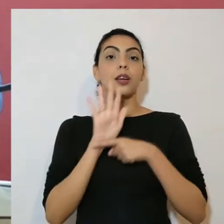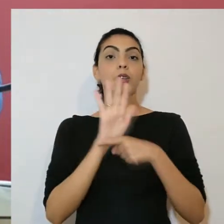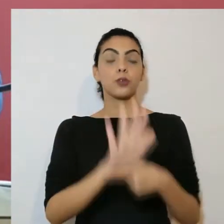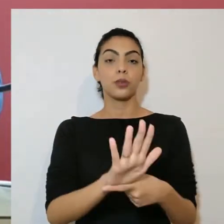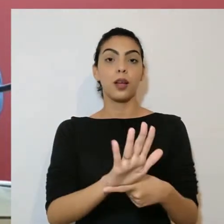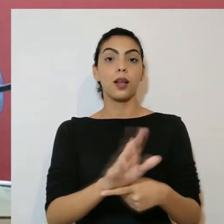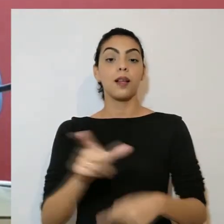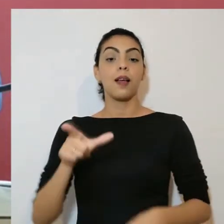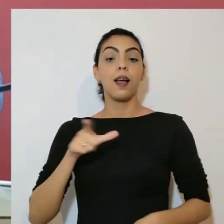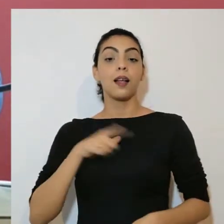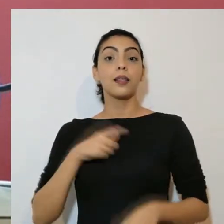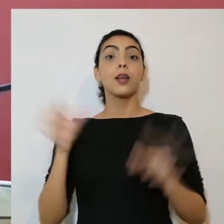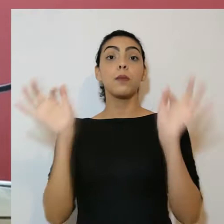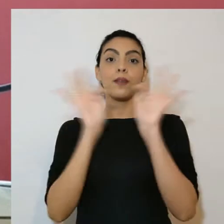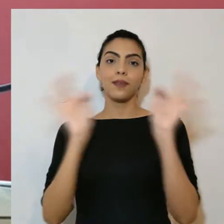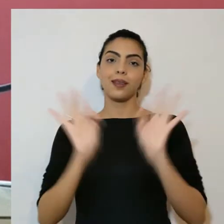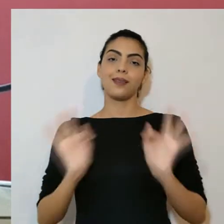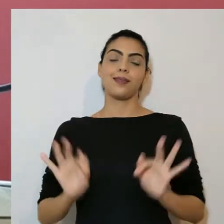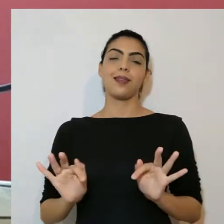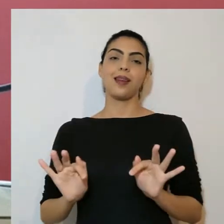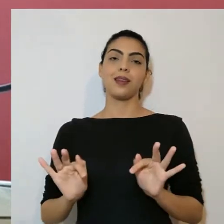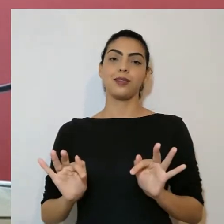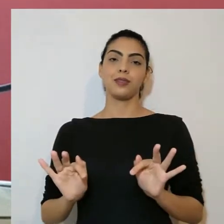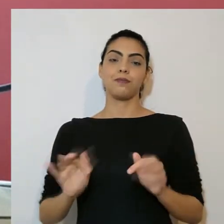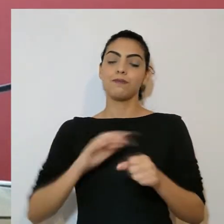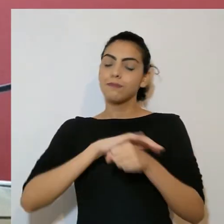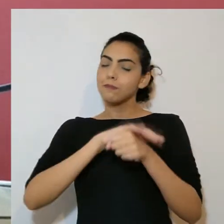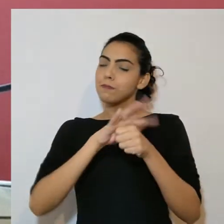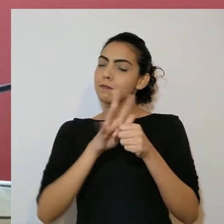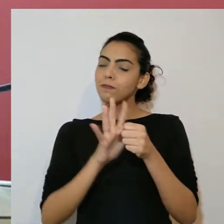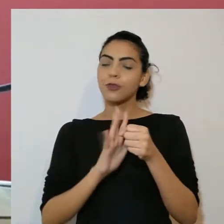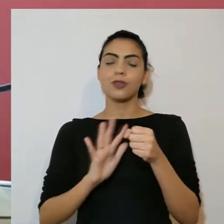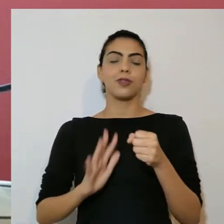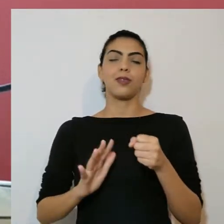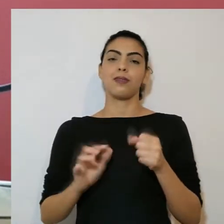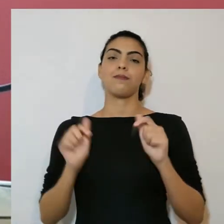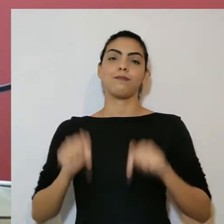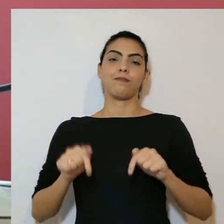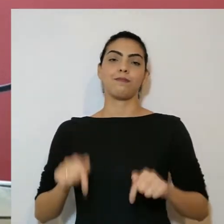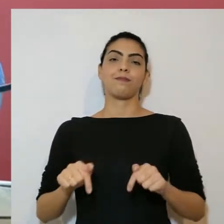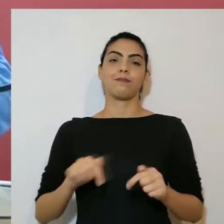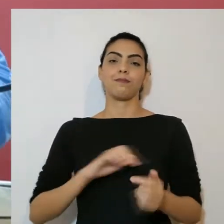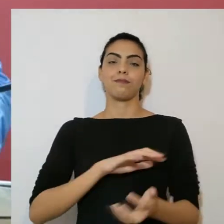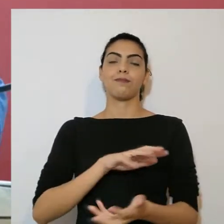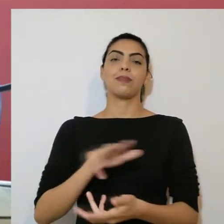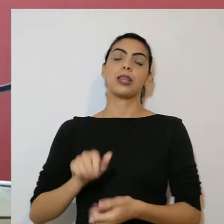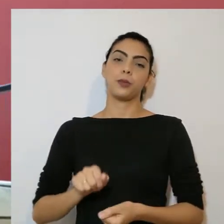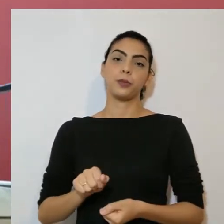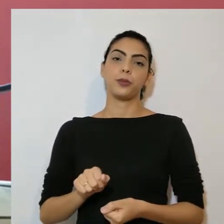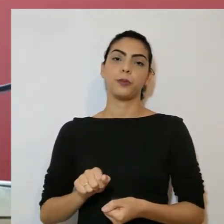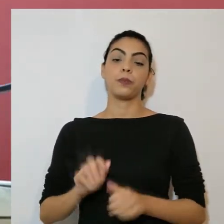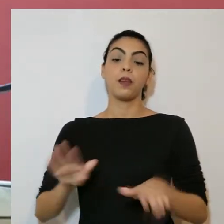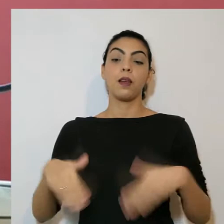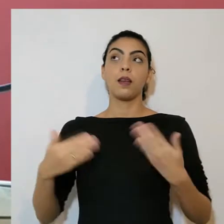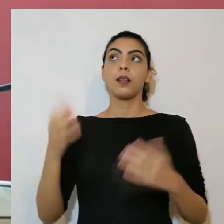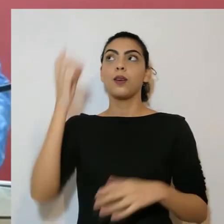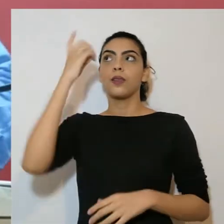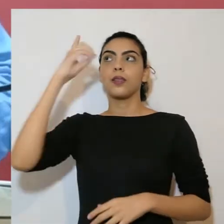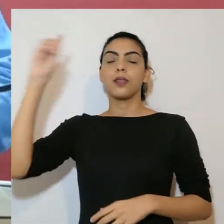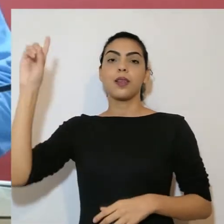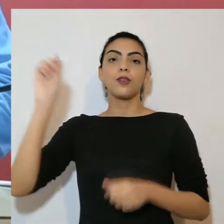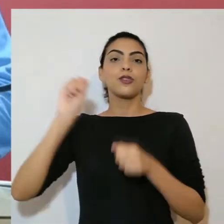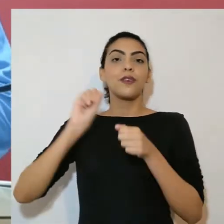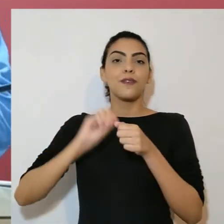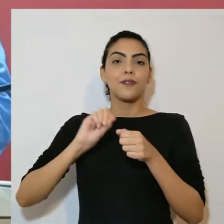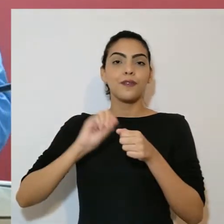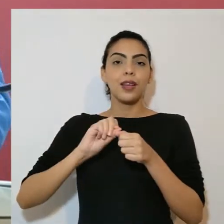ajudá-lo também a ter uma felicidade plena nesta vida. Então Deus